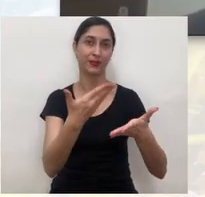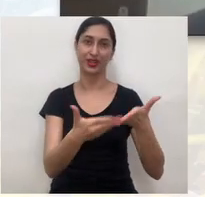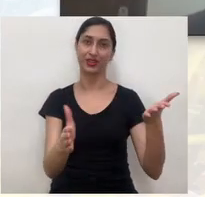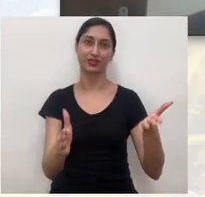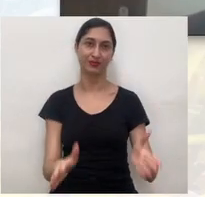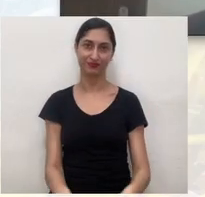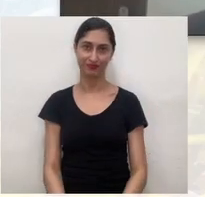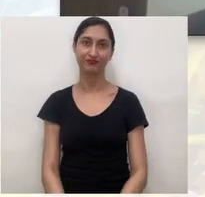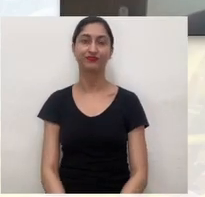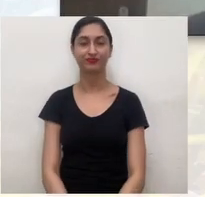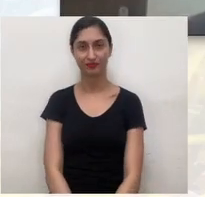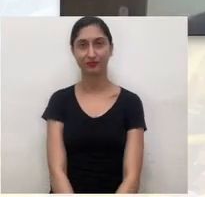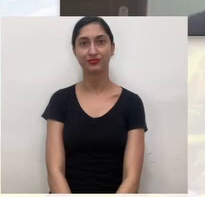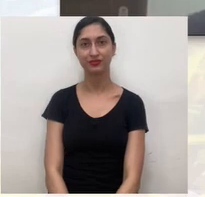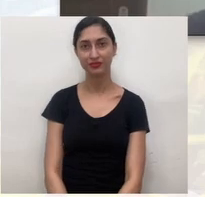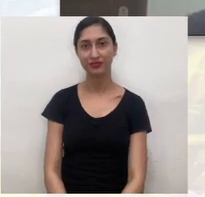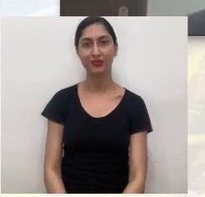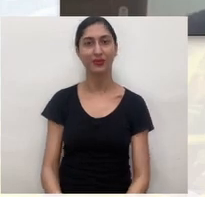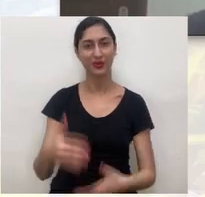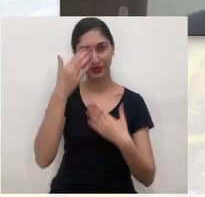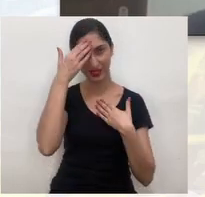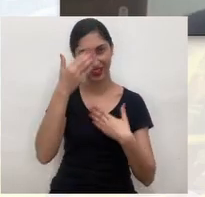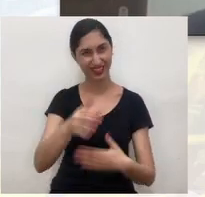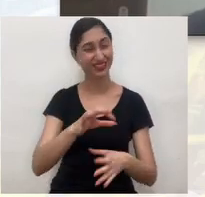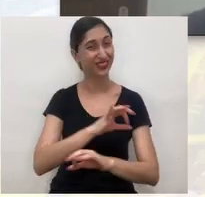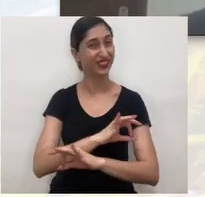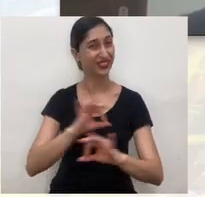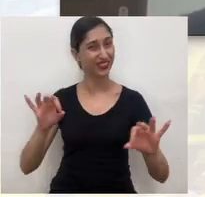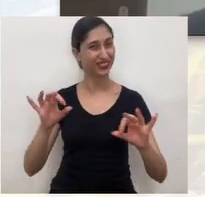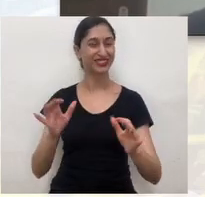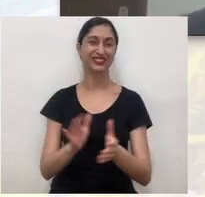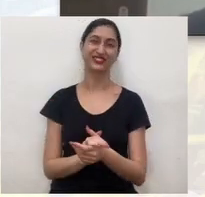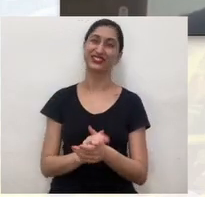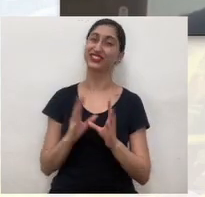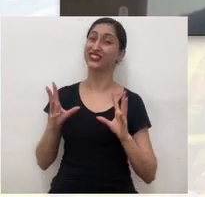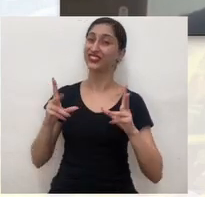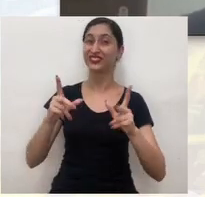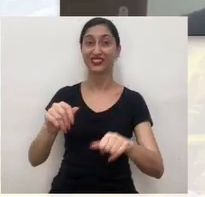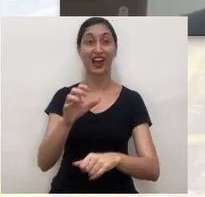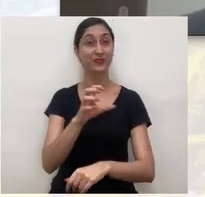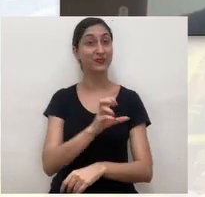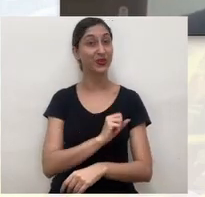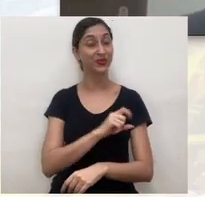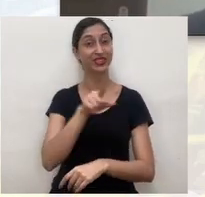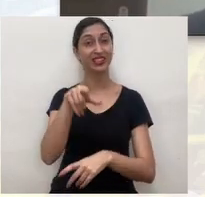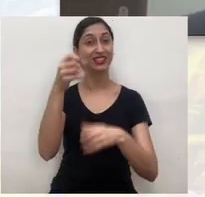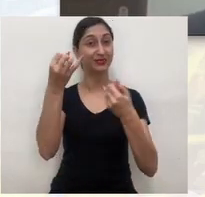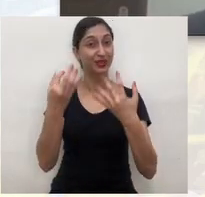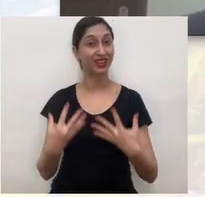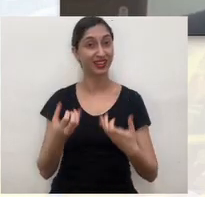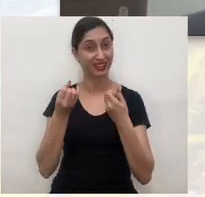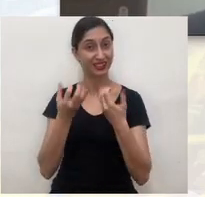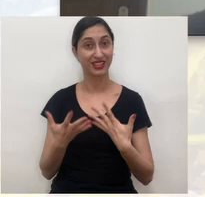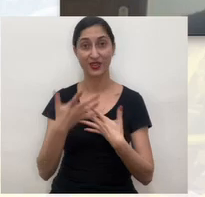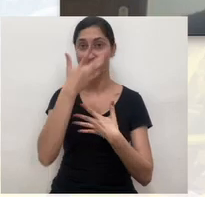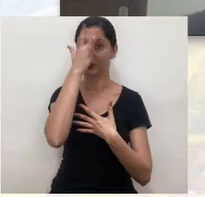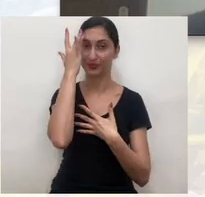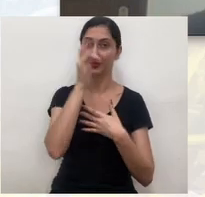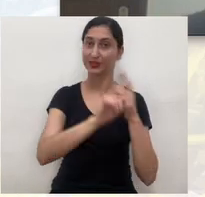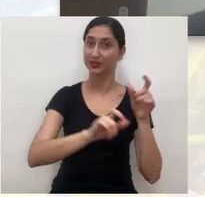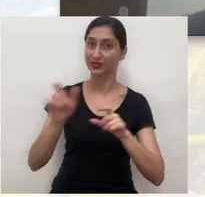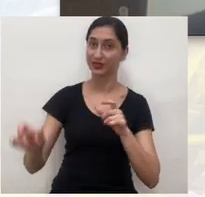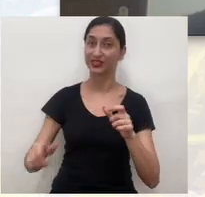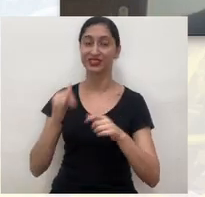Obrigada, José. Eu achei muito rica a sua fala. Eu e todos os participantes, os convidados estão mandando diversos parabéns